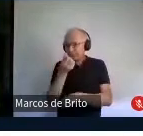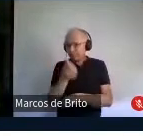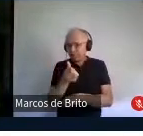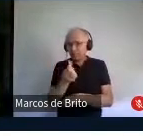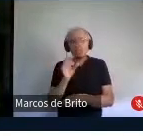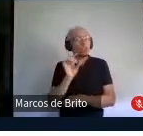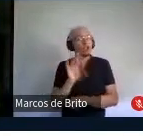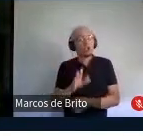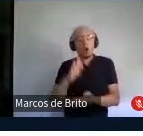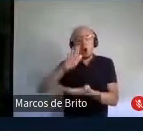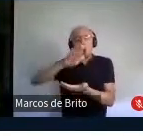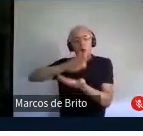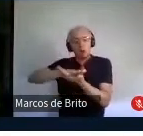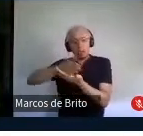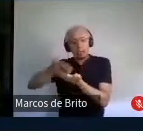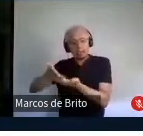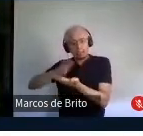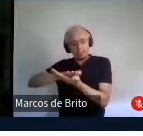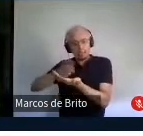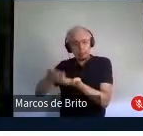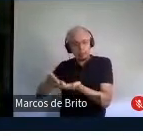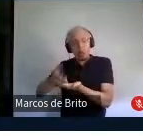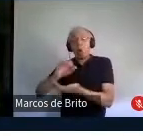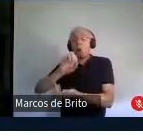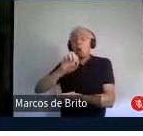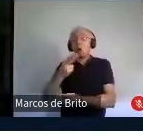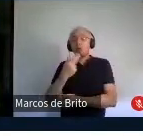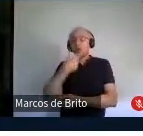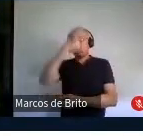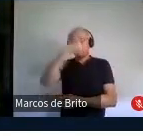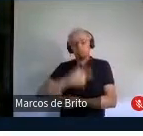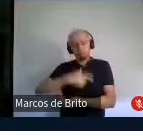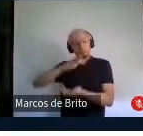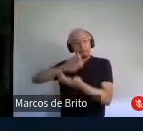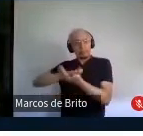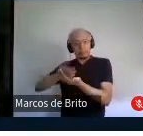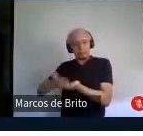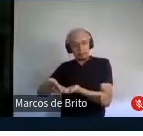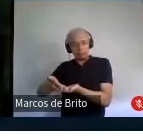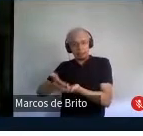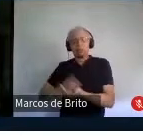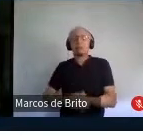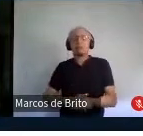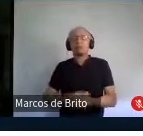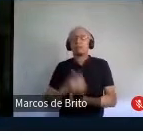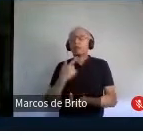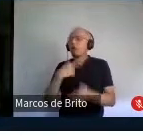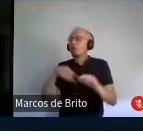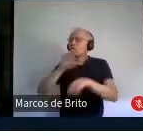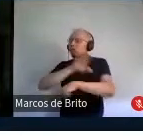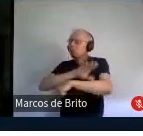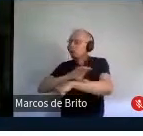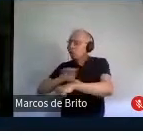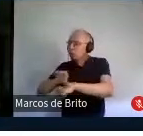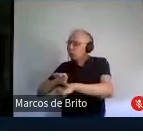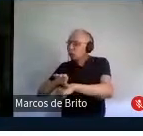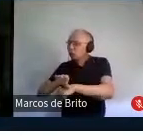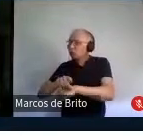termo interpretação ou intérprete. Então, aqui nós inferimos que esses cursos, eles são